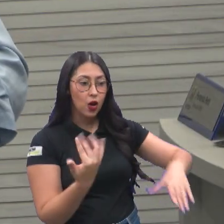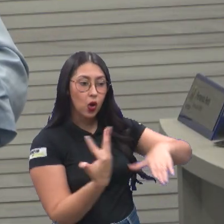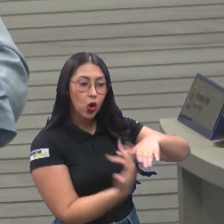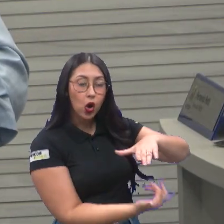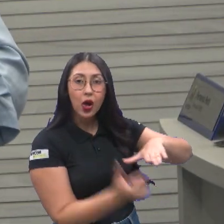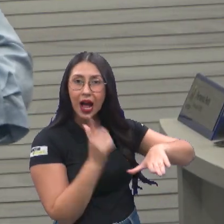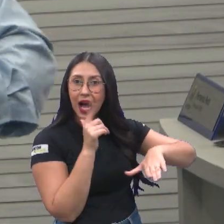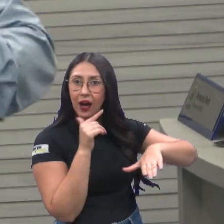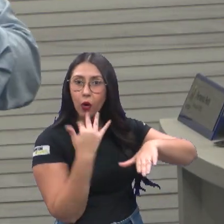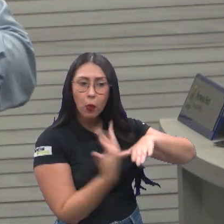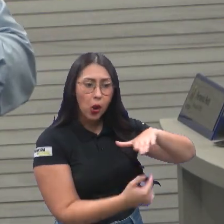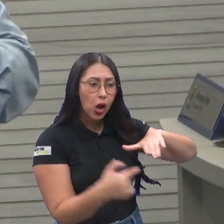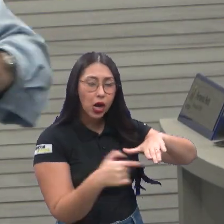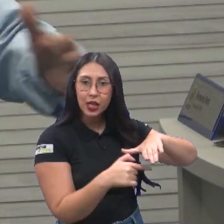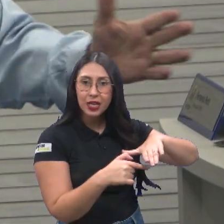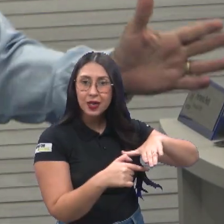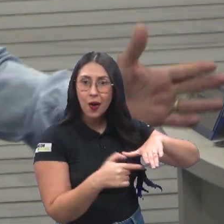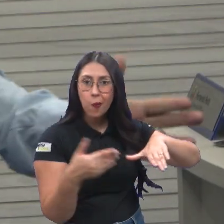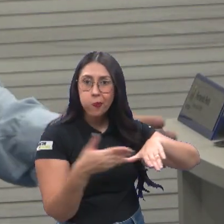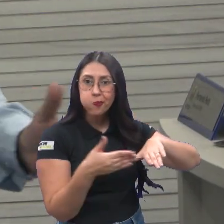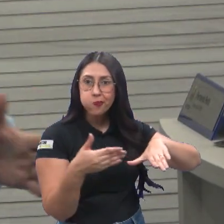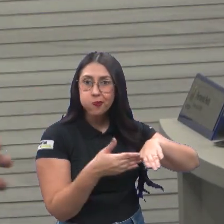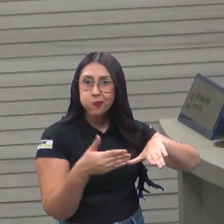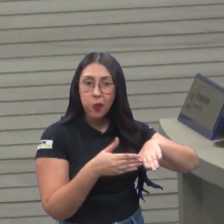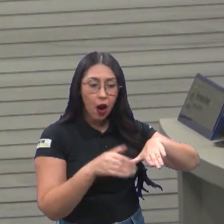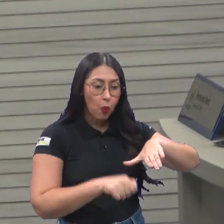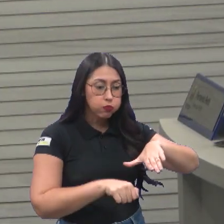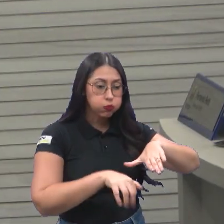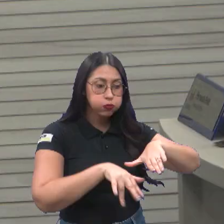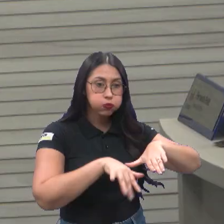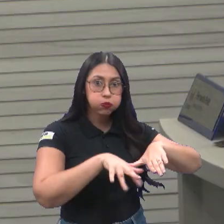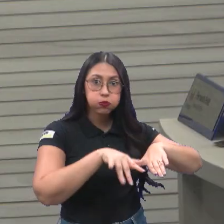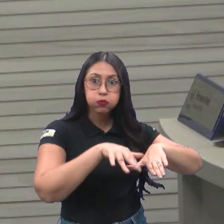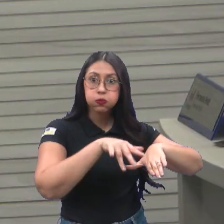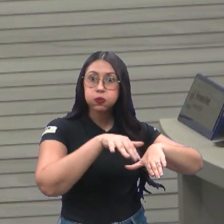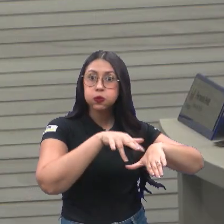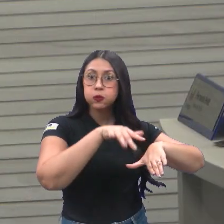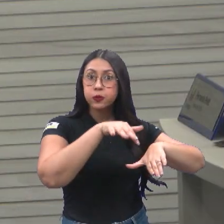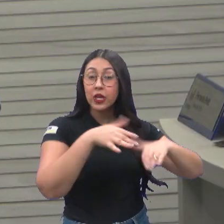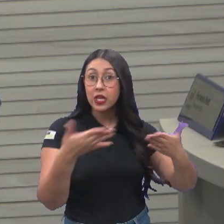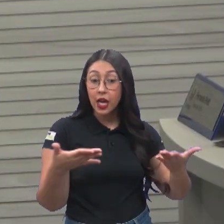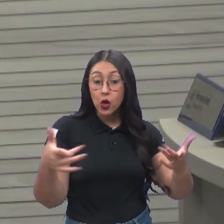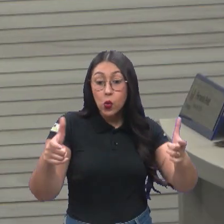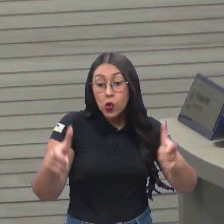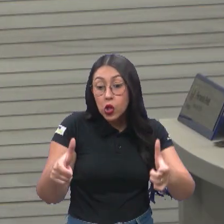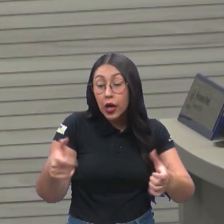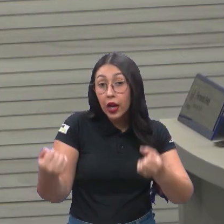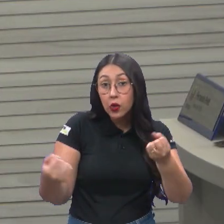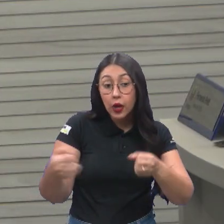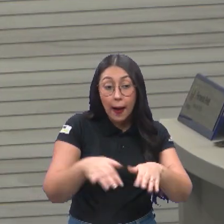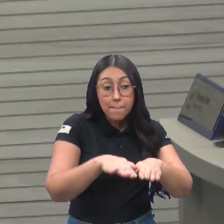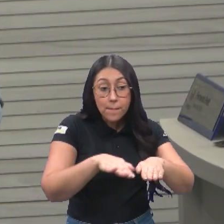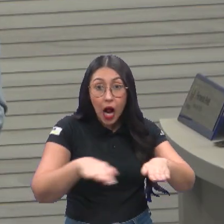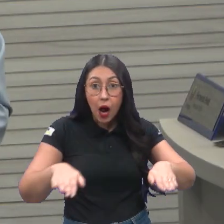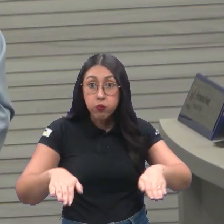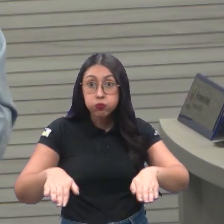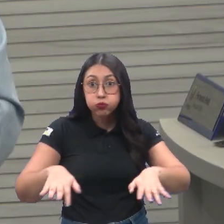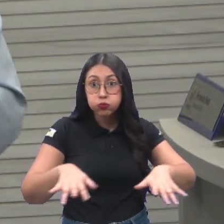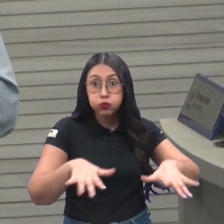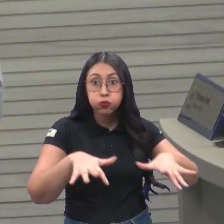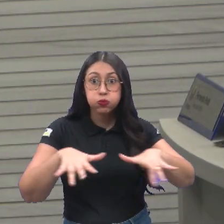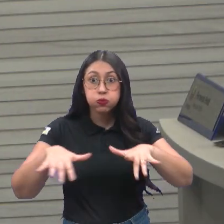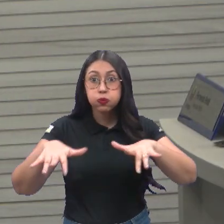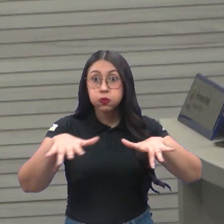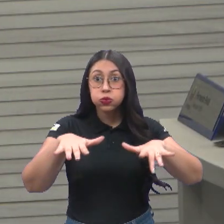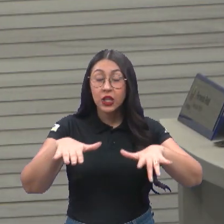Ponte. Teve um alagamento no estacionamento, e aí o paciente, que de repente chega com